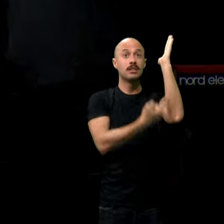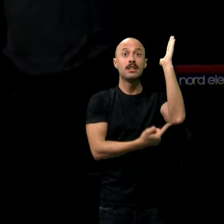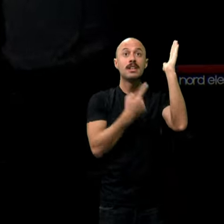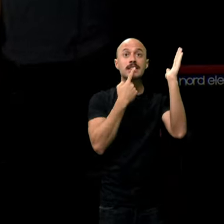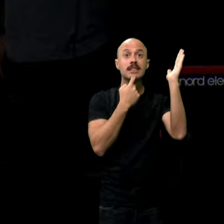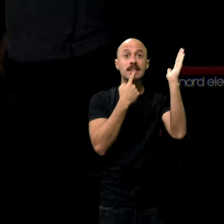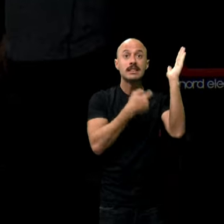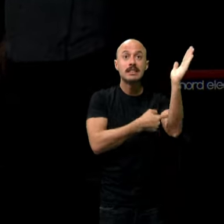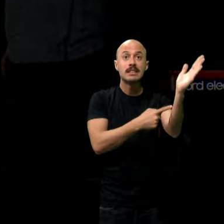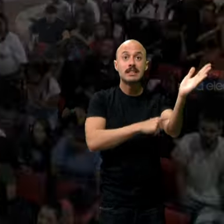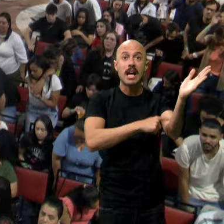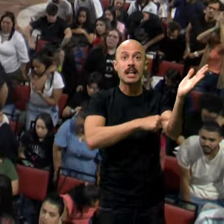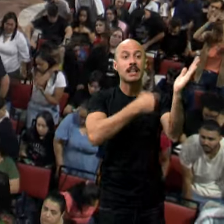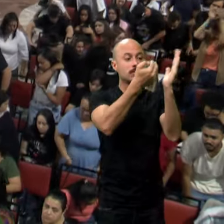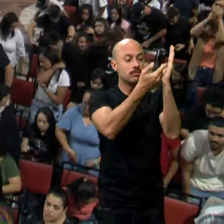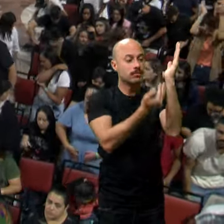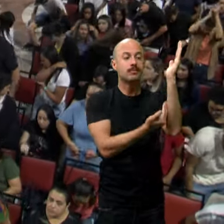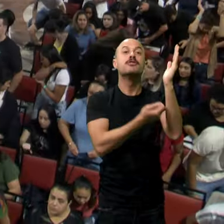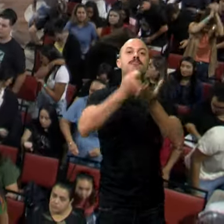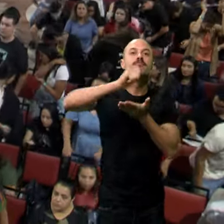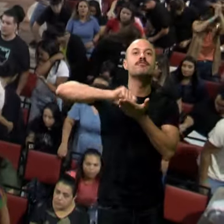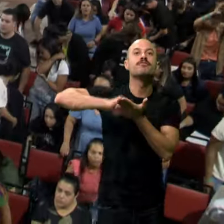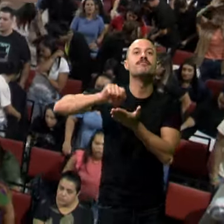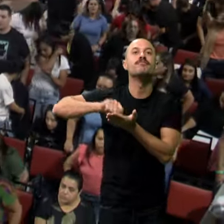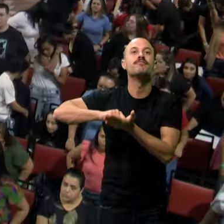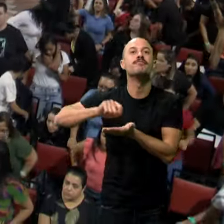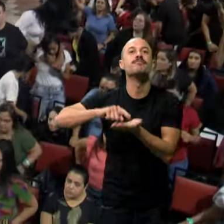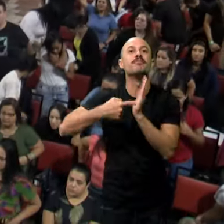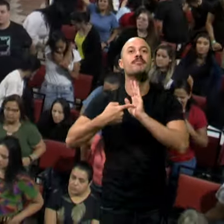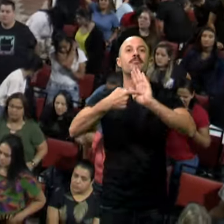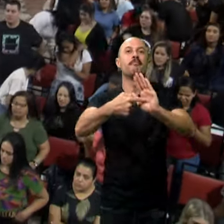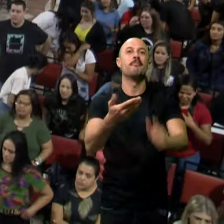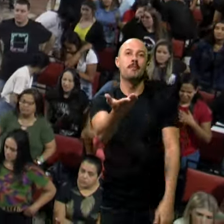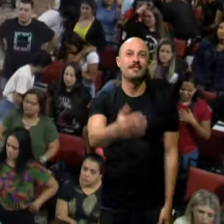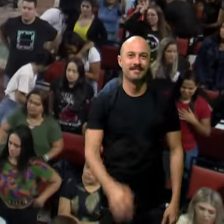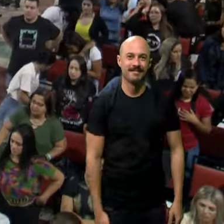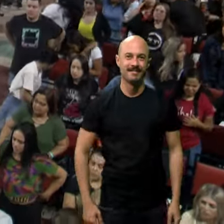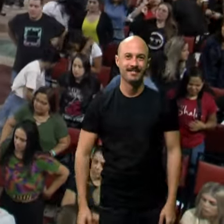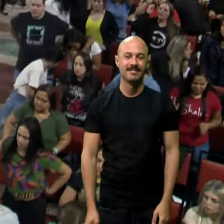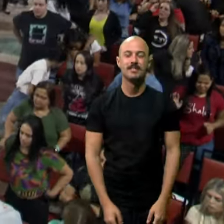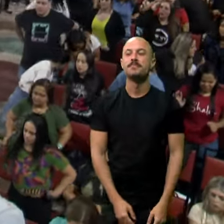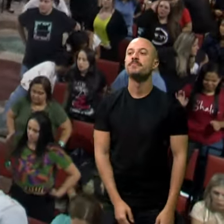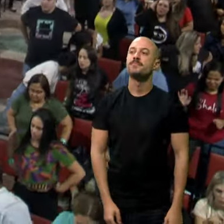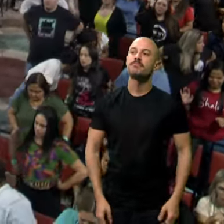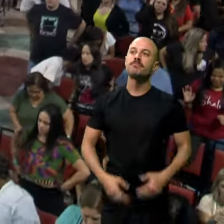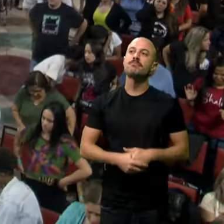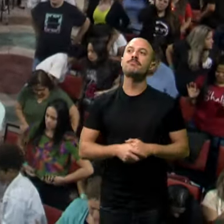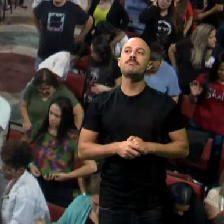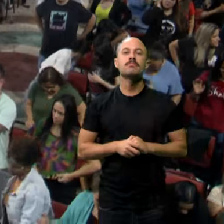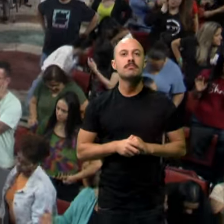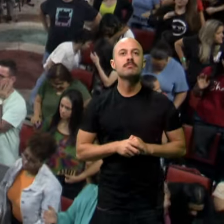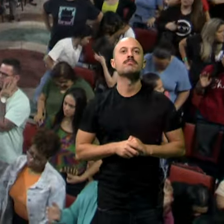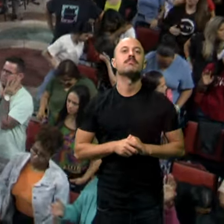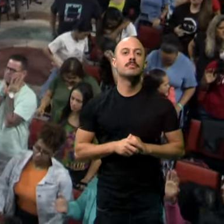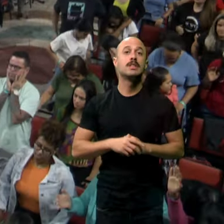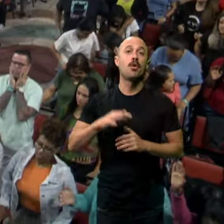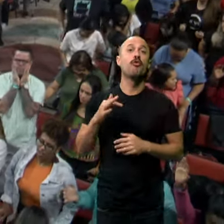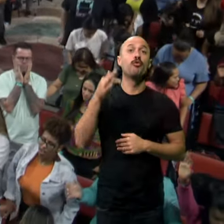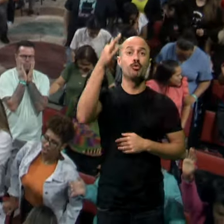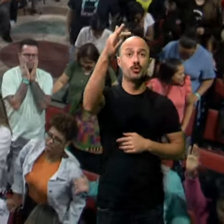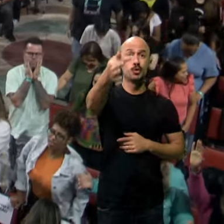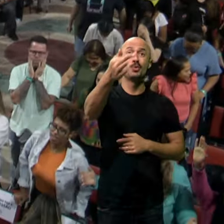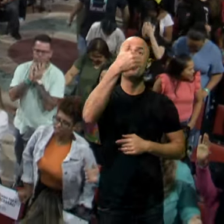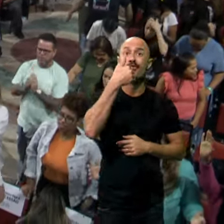dizer, ao que meu começo seja pequeno, Pai, o meu posterior estado, o meu estado vindouro será grande, será